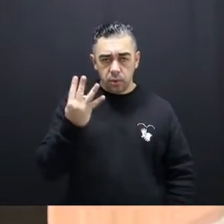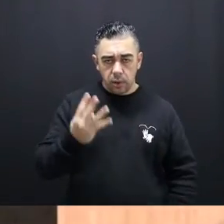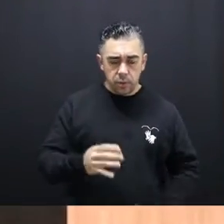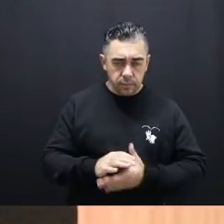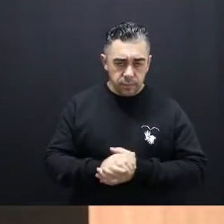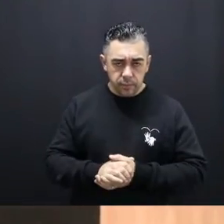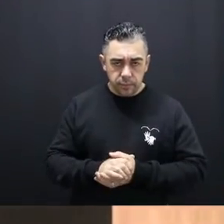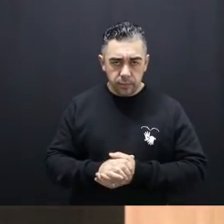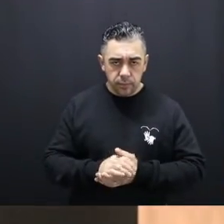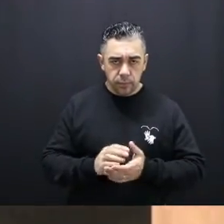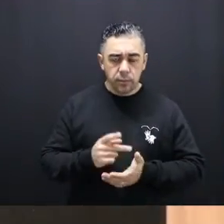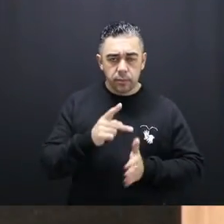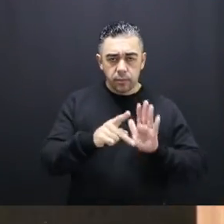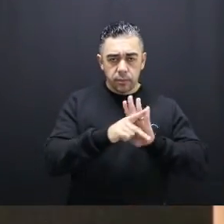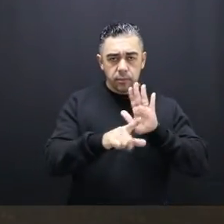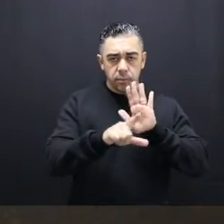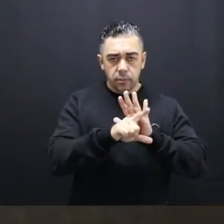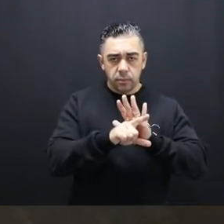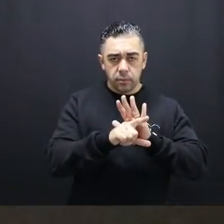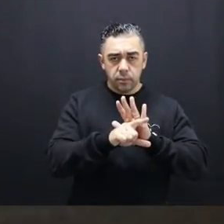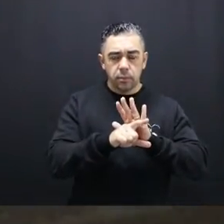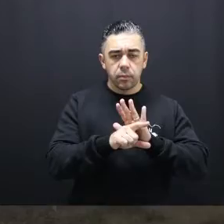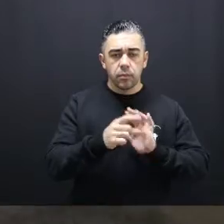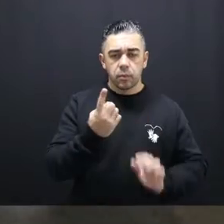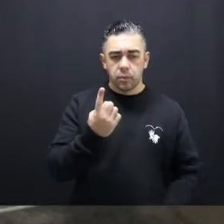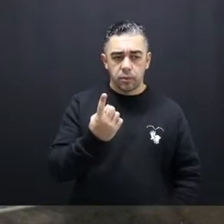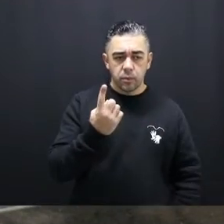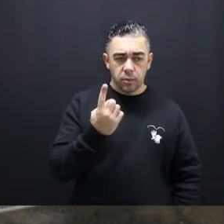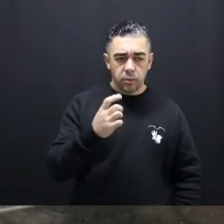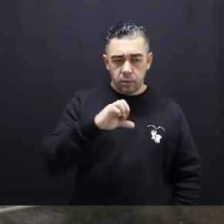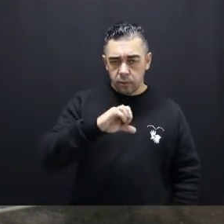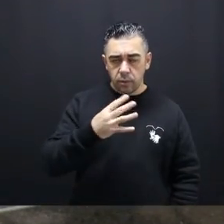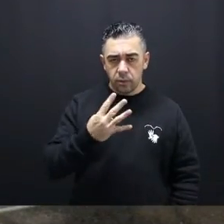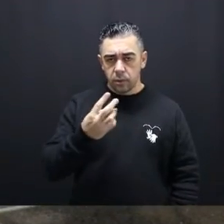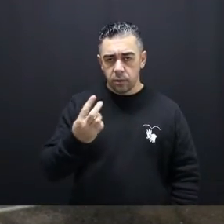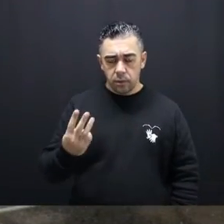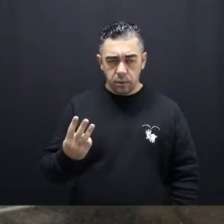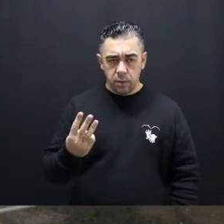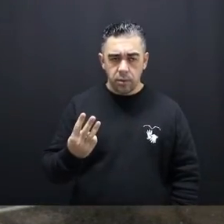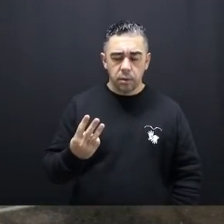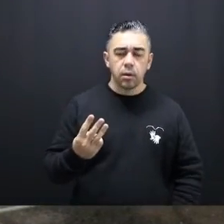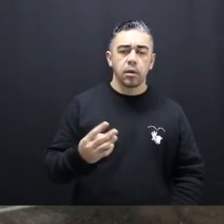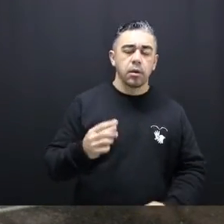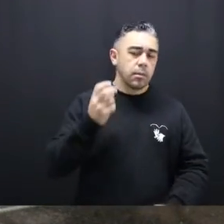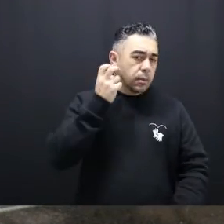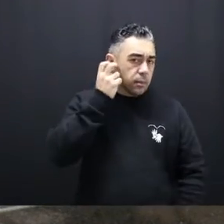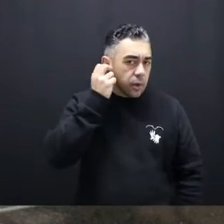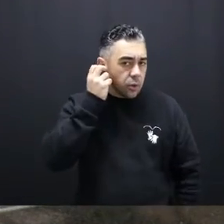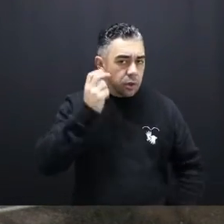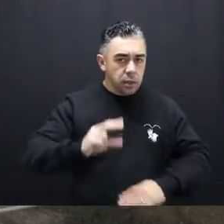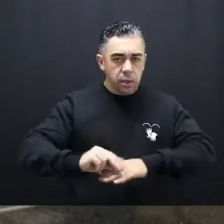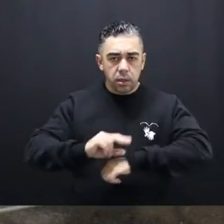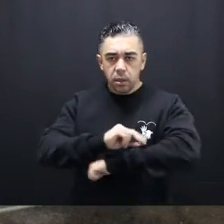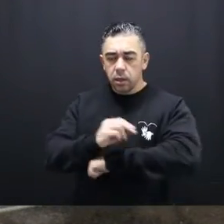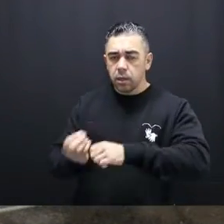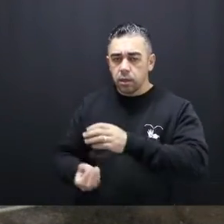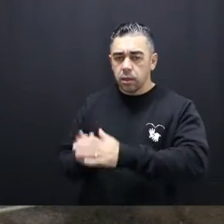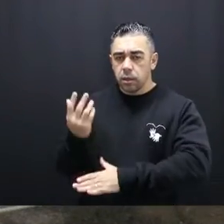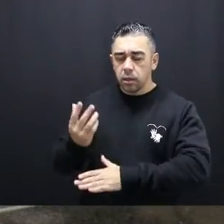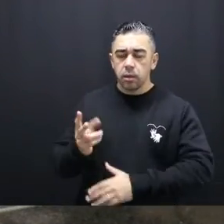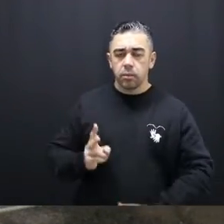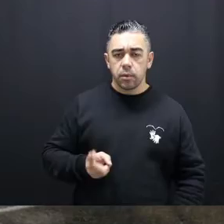projeto de lei no 446/2012 vereadores Paulinho Maradona Edenilson grilo que dispõe sobre a criação do programa